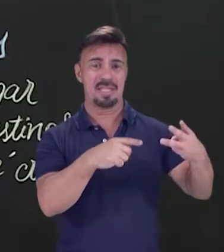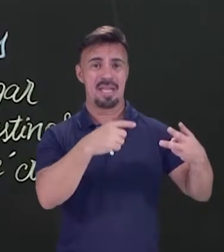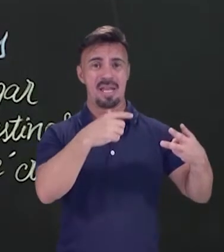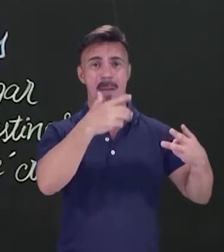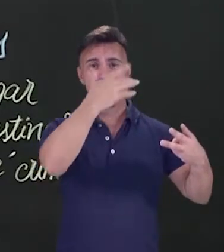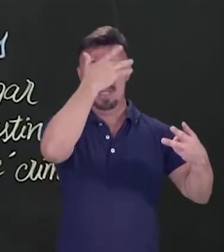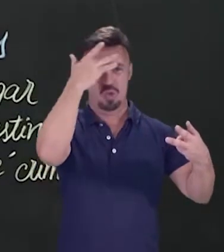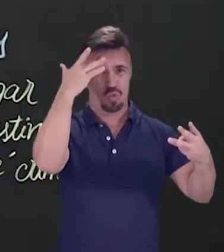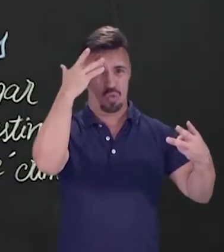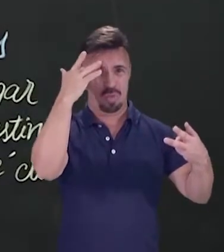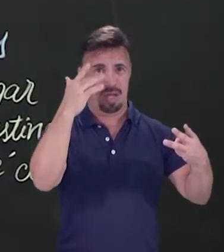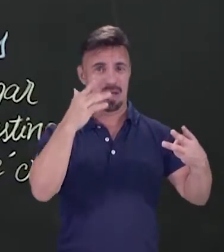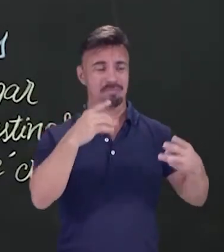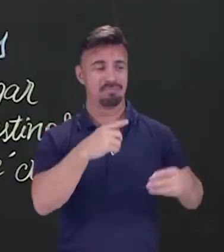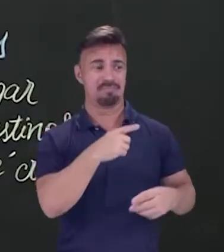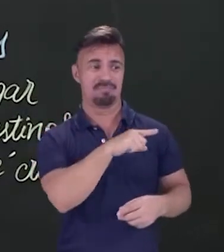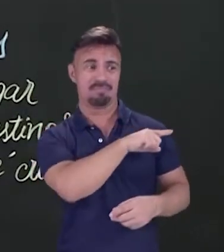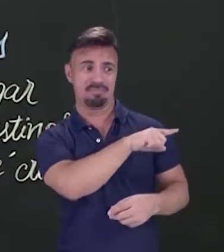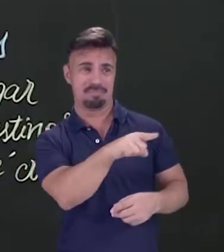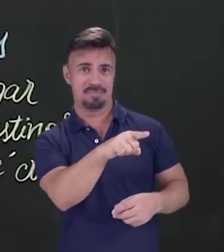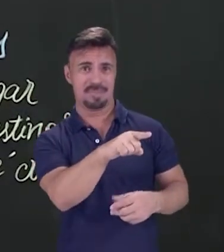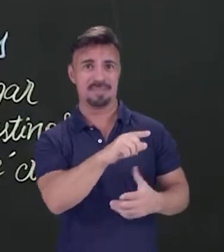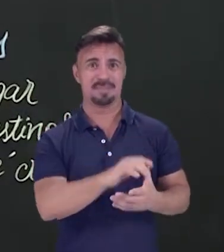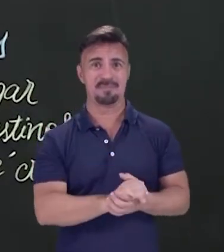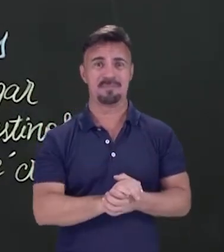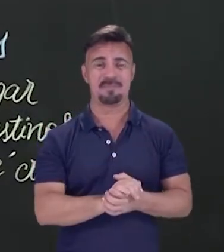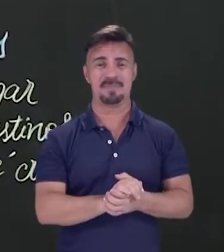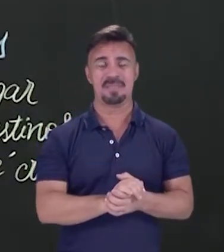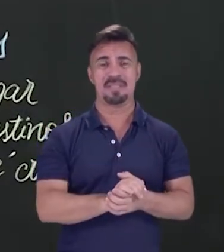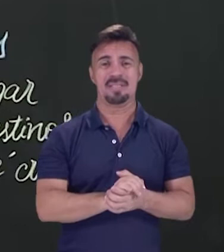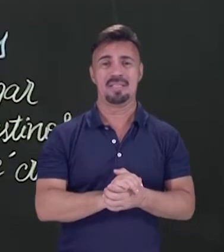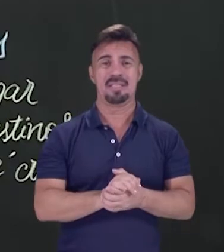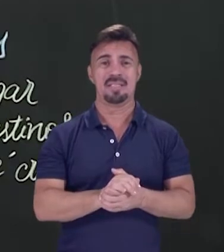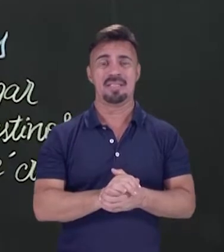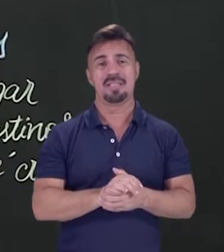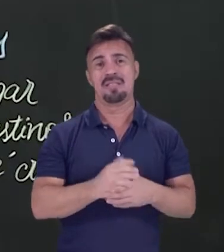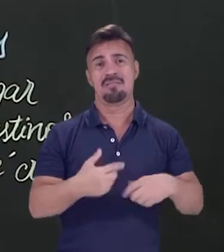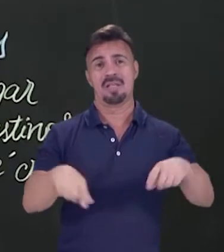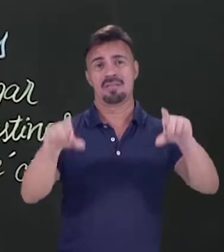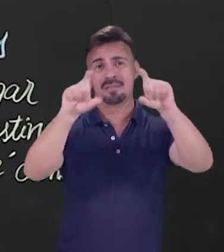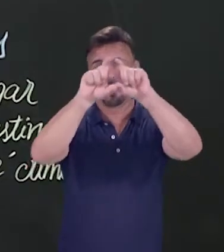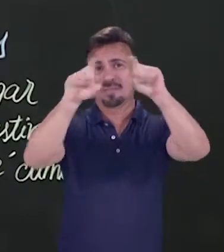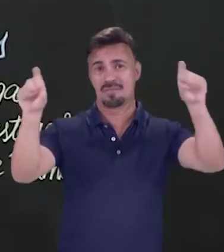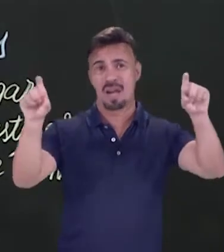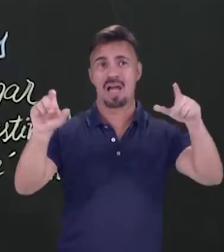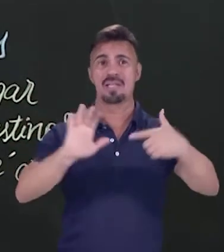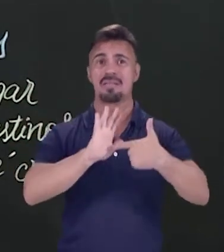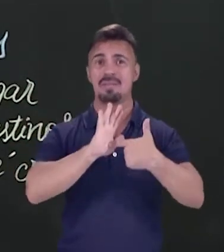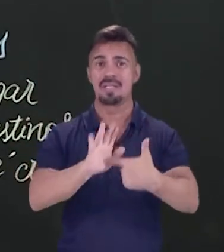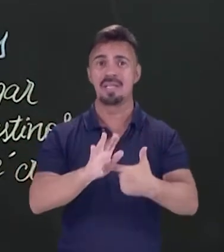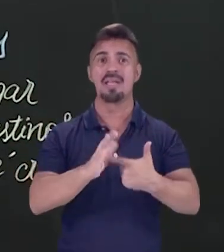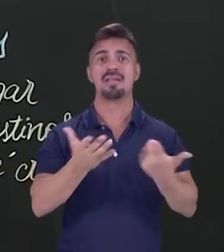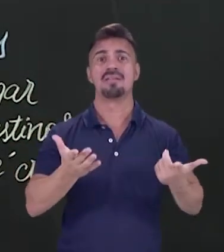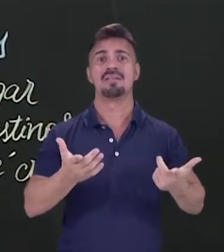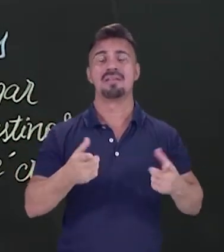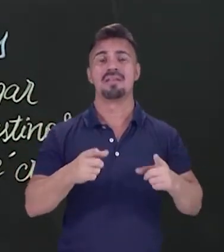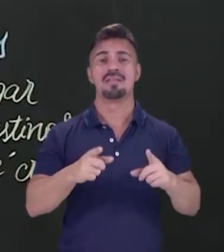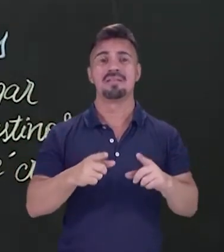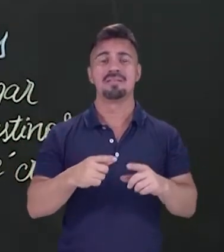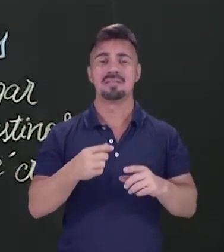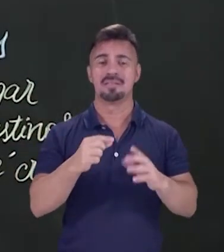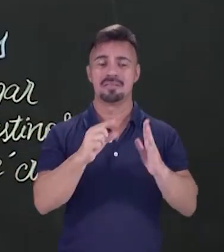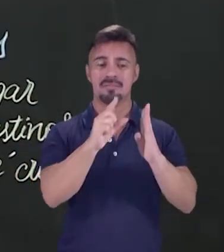autor, isso fica claro quando você faz as construções linguísticas, quando você coloca as orações, quando você apresenta dados, esses exemplos dos